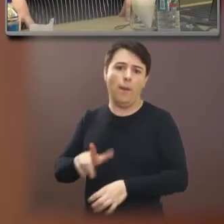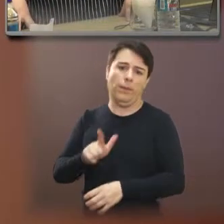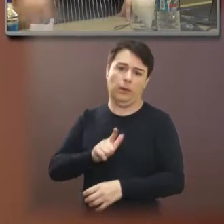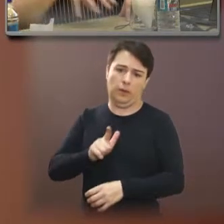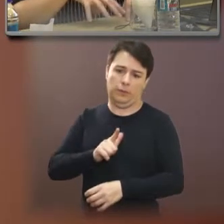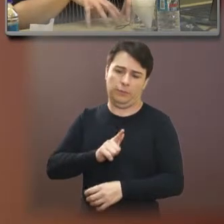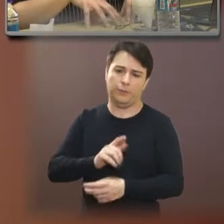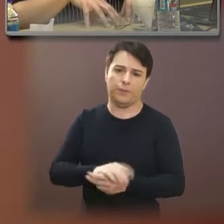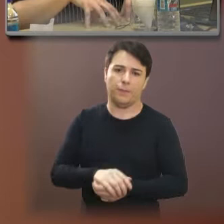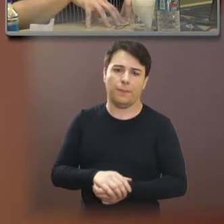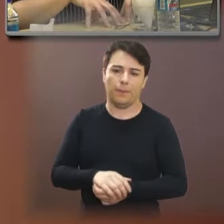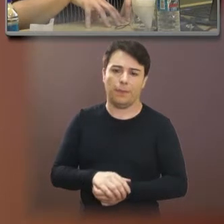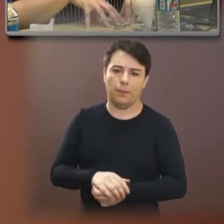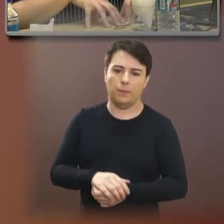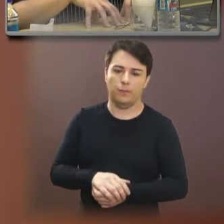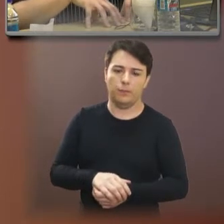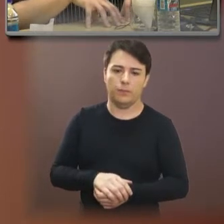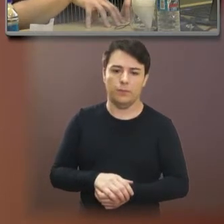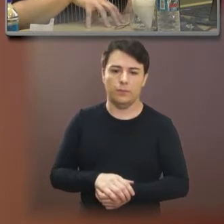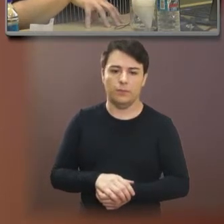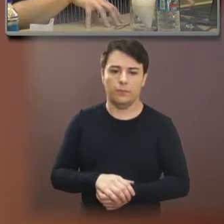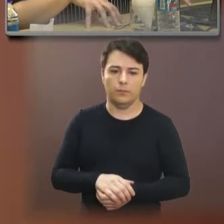ordenamento urbano.